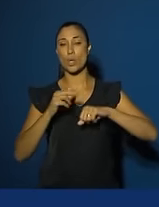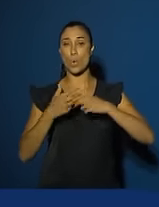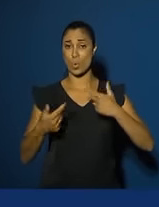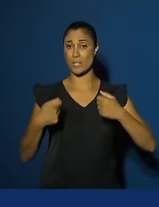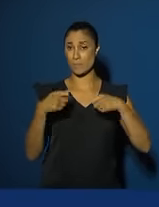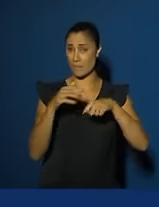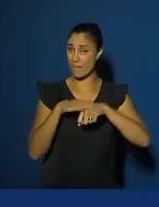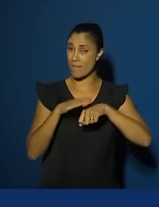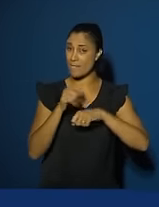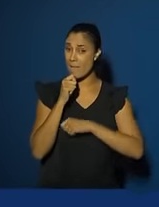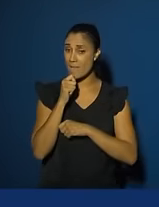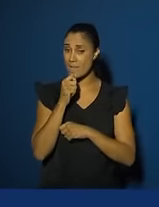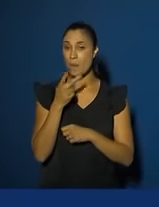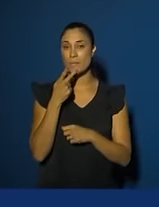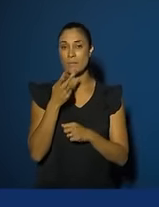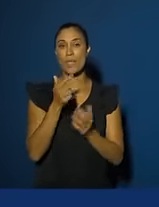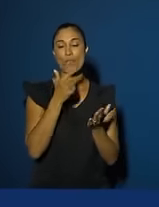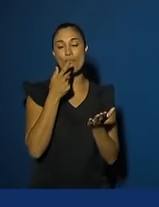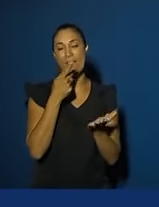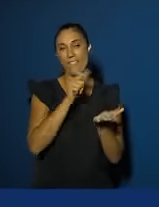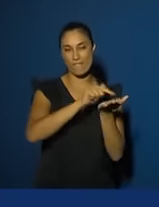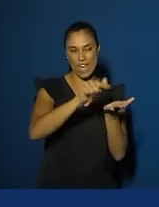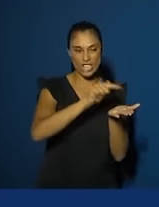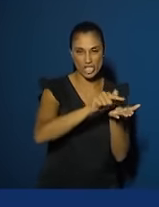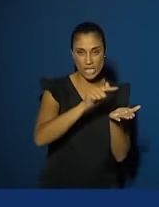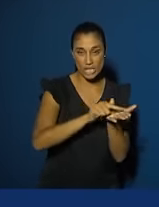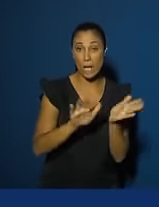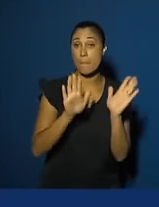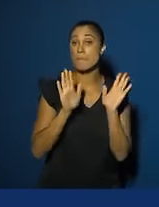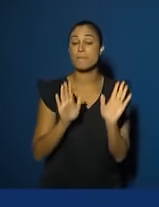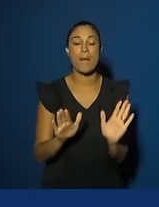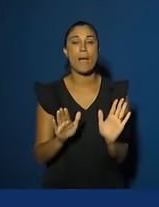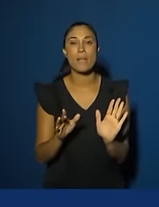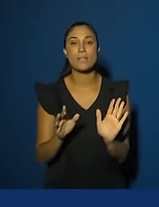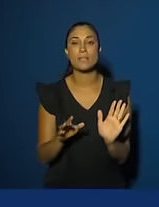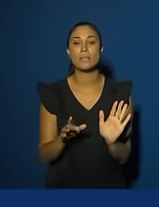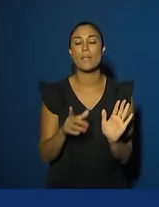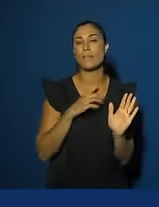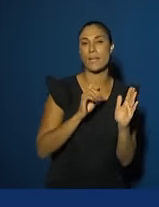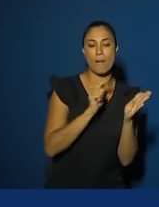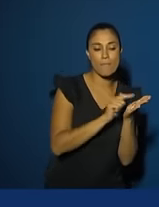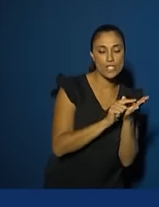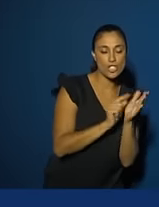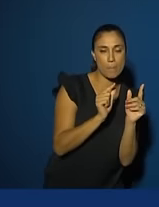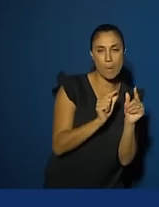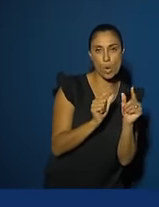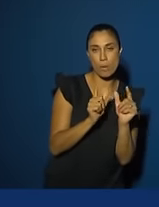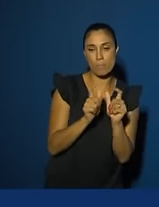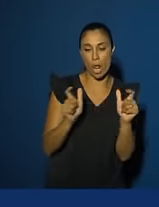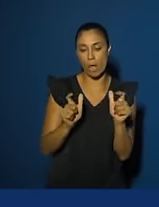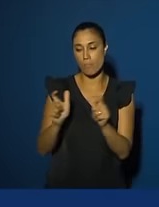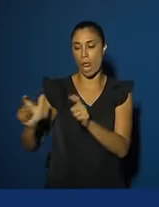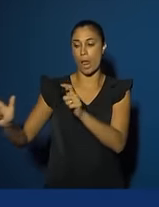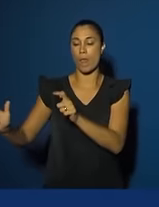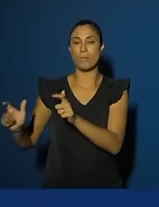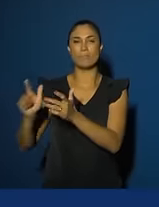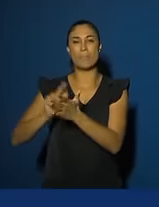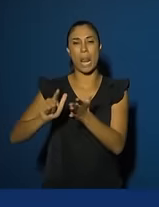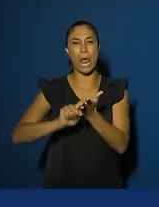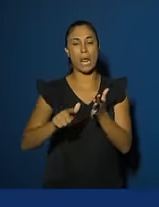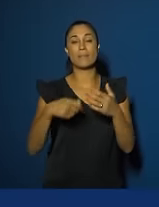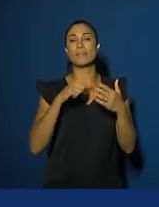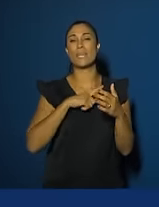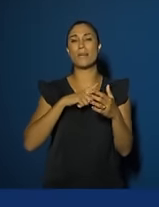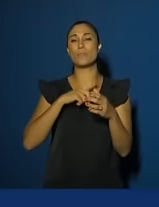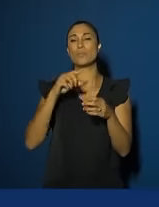fazer ainda eu falava da Faxina grossa mas tem a faxina média e tem a faxina fina para ser feita tem muita coisa errada